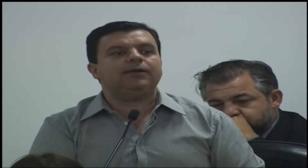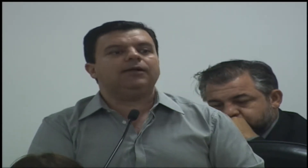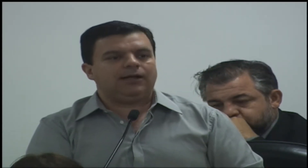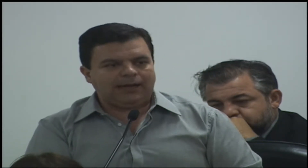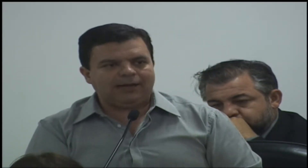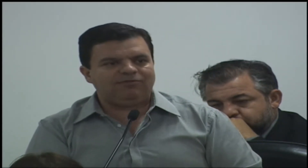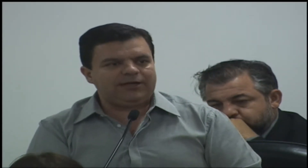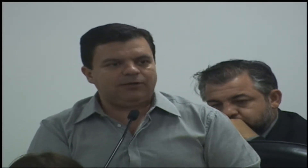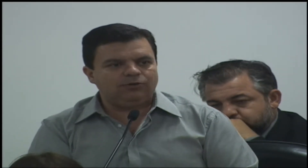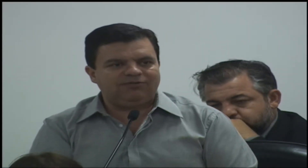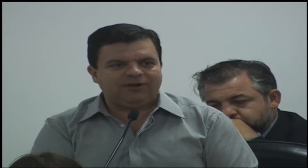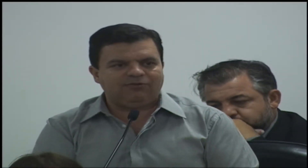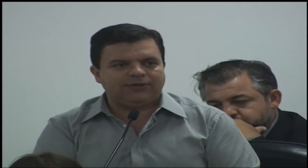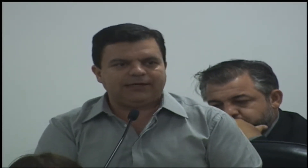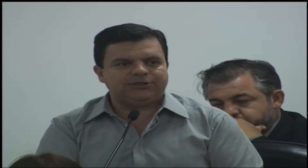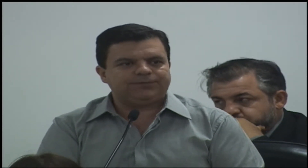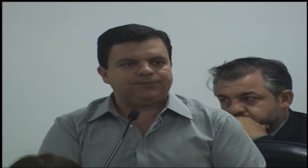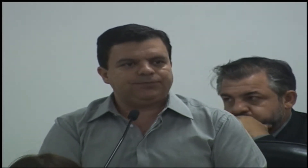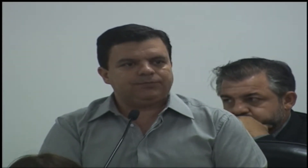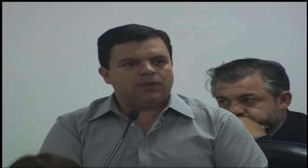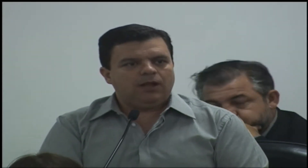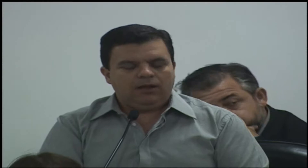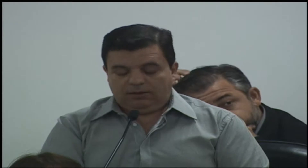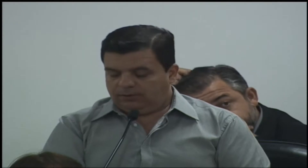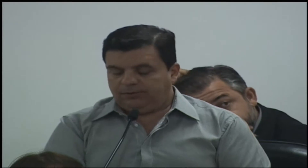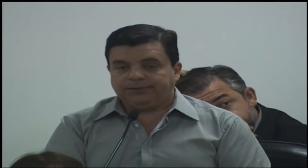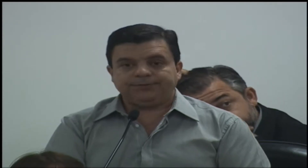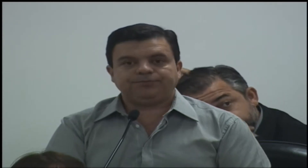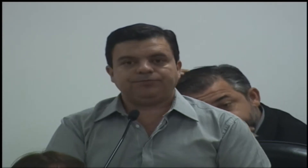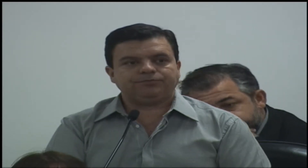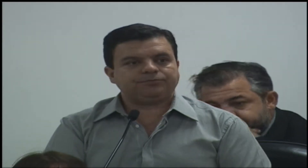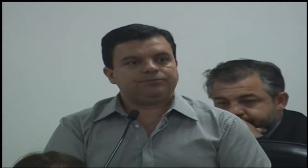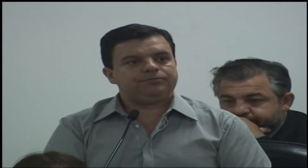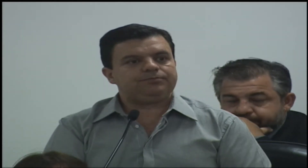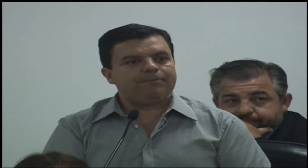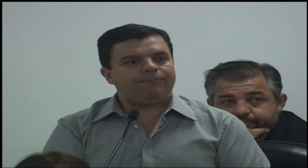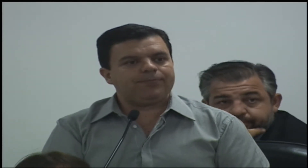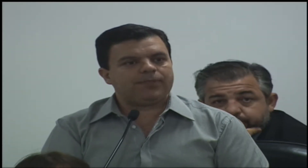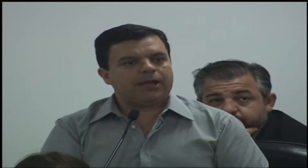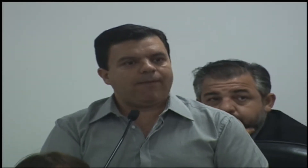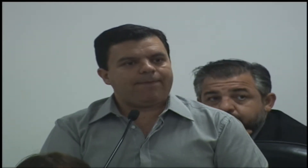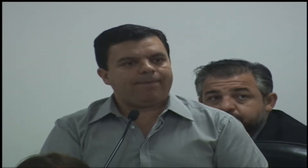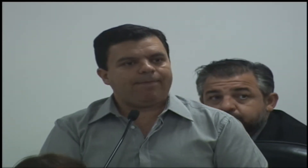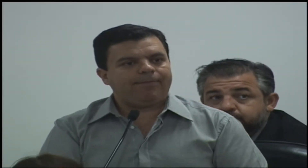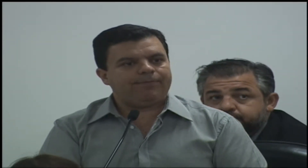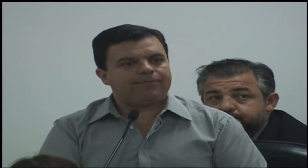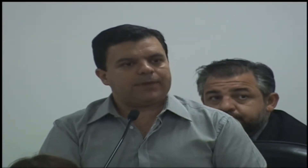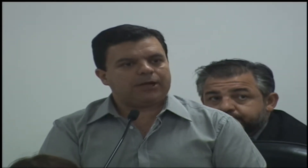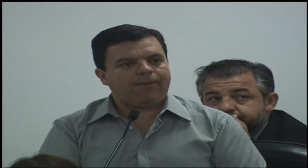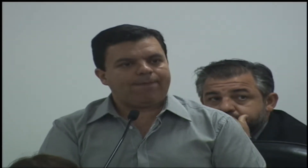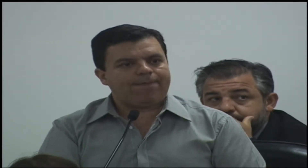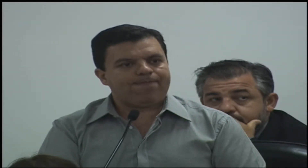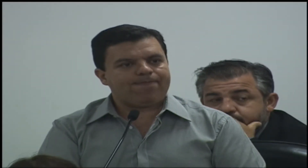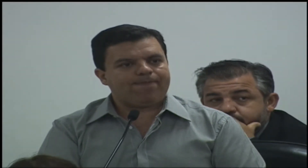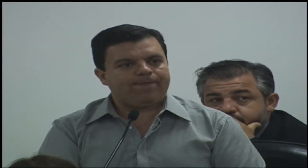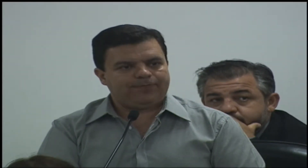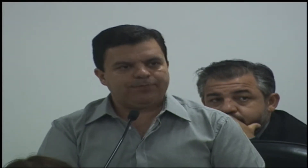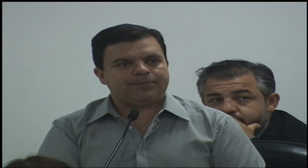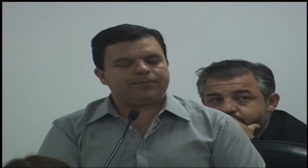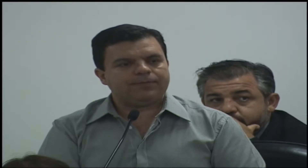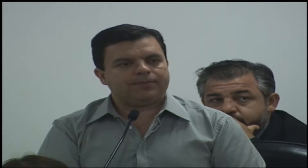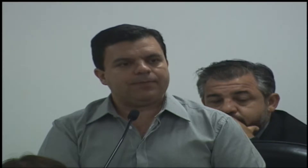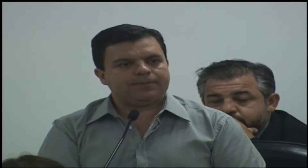Olha, as moradias é para atender o cadastro, aqueles que estão no cadastro. Se caso aqueles